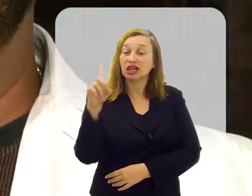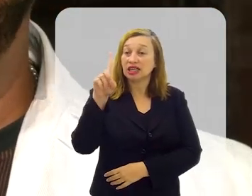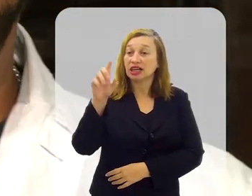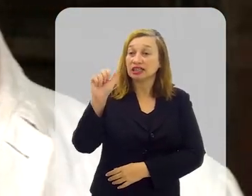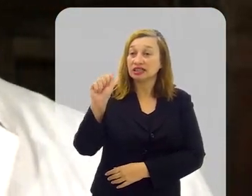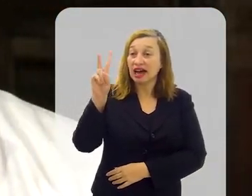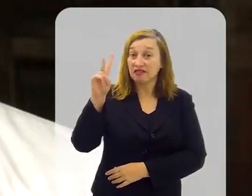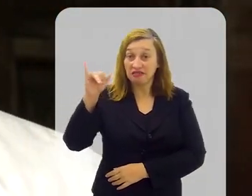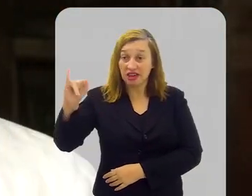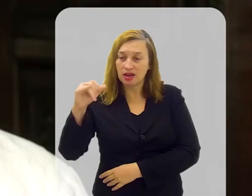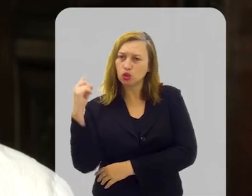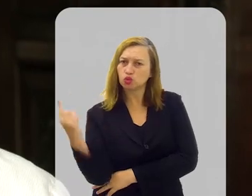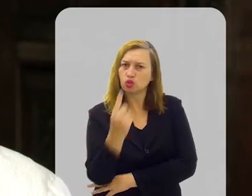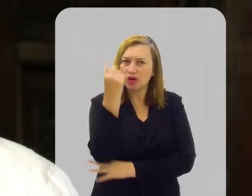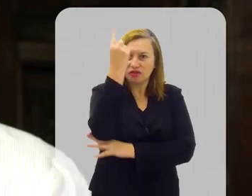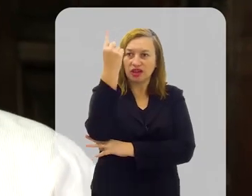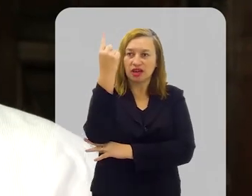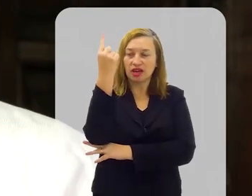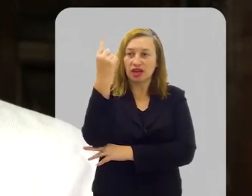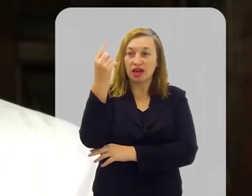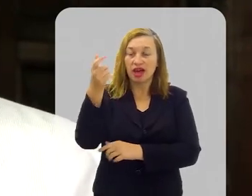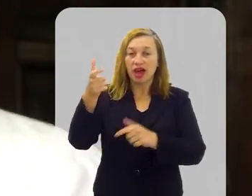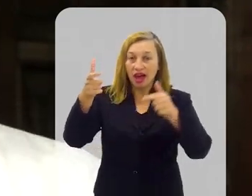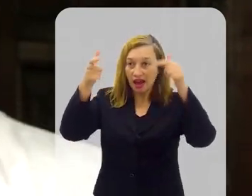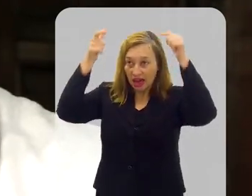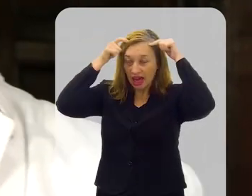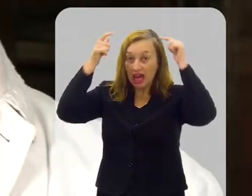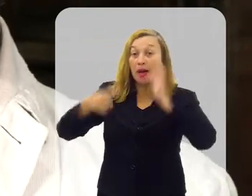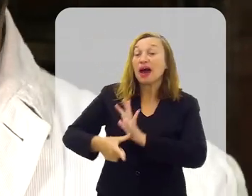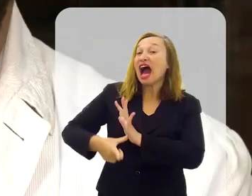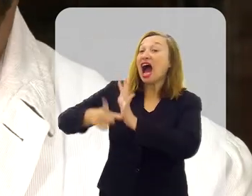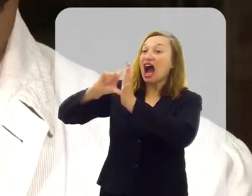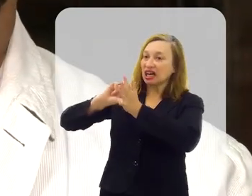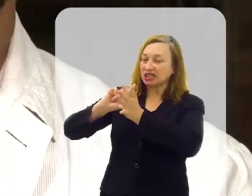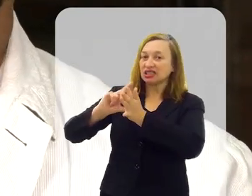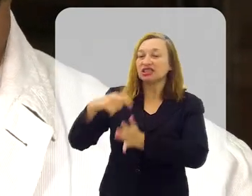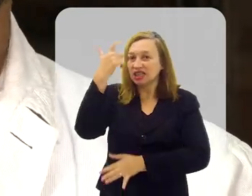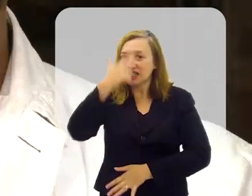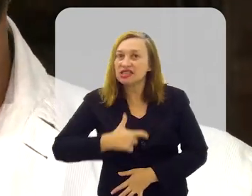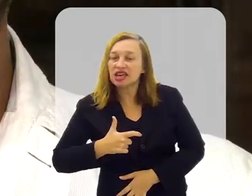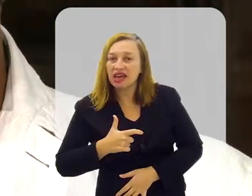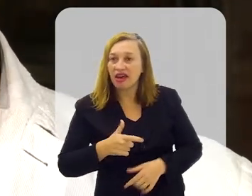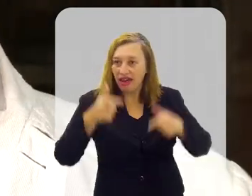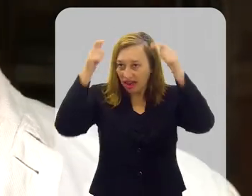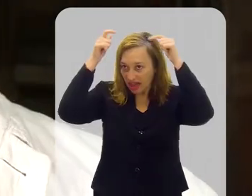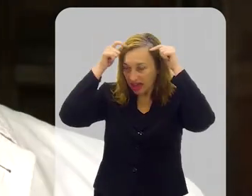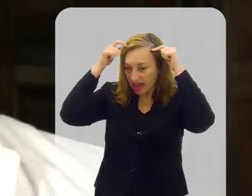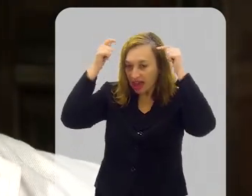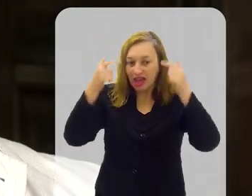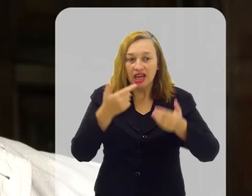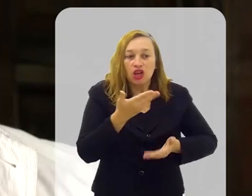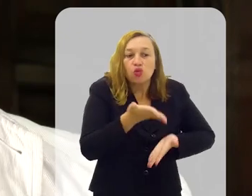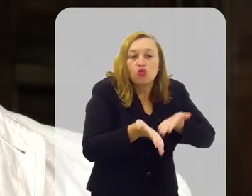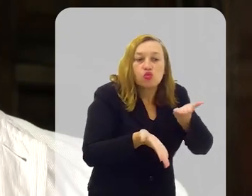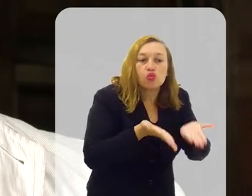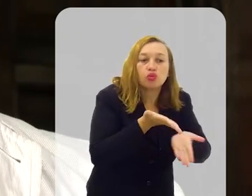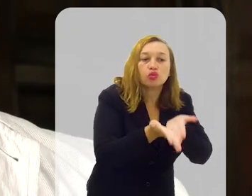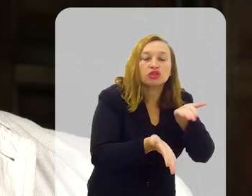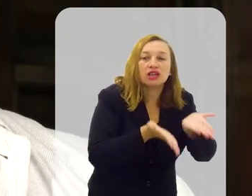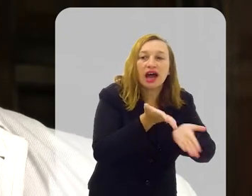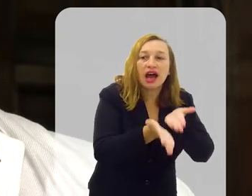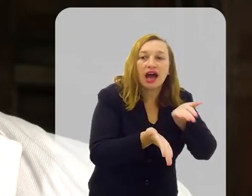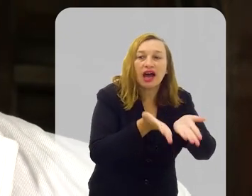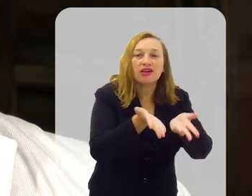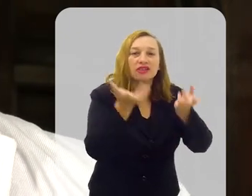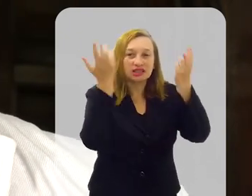Davi era rei, mas antes dele ser rei, ele cuidava das ovelhas atrás das malhadas,